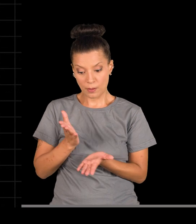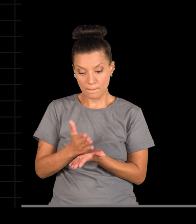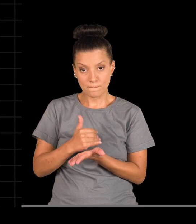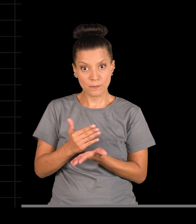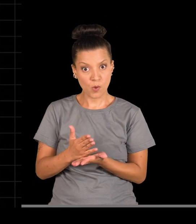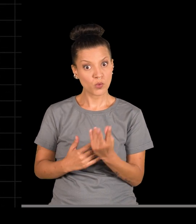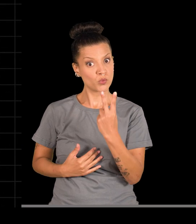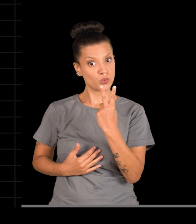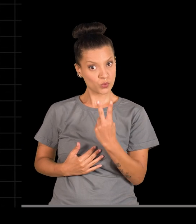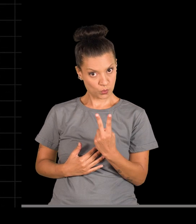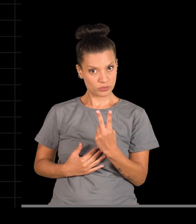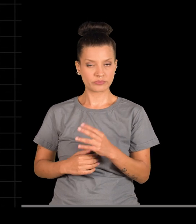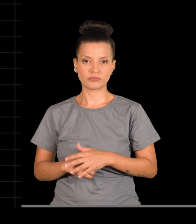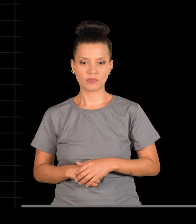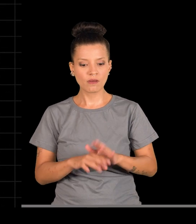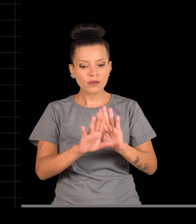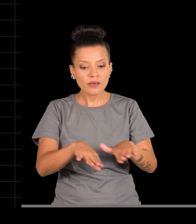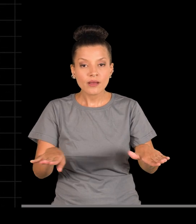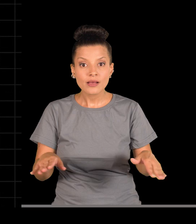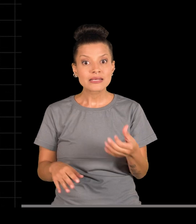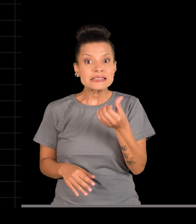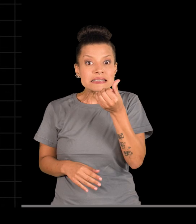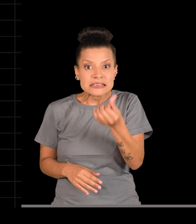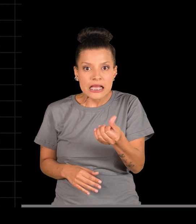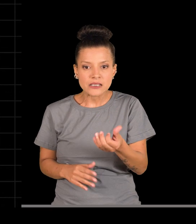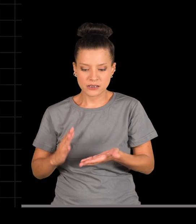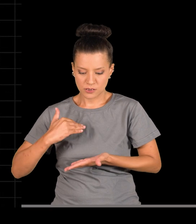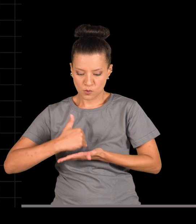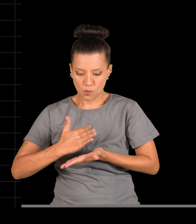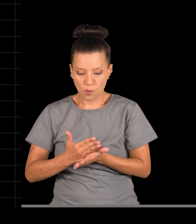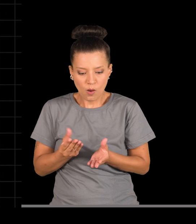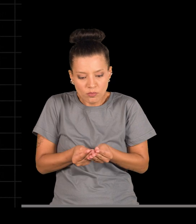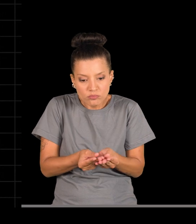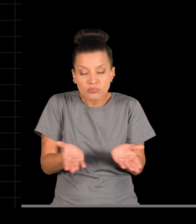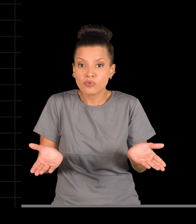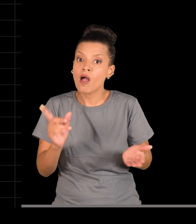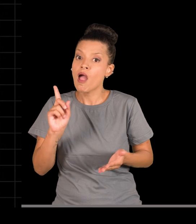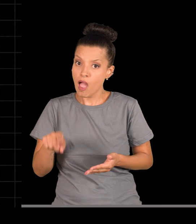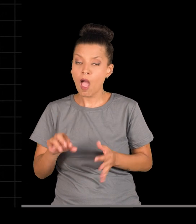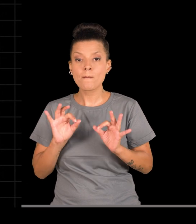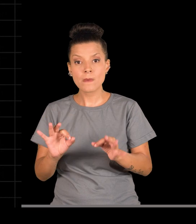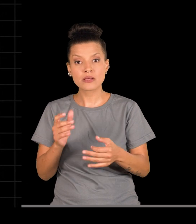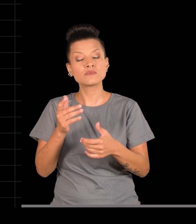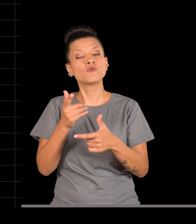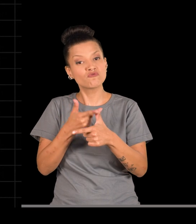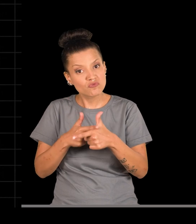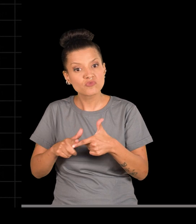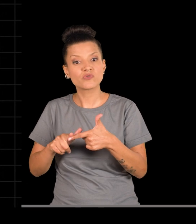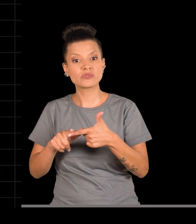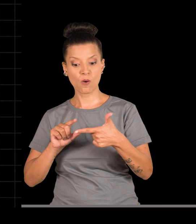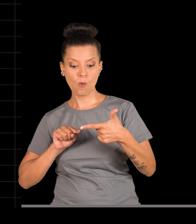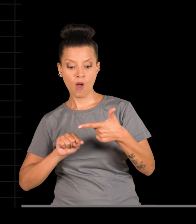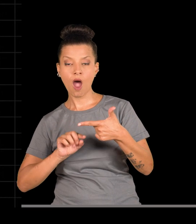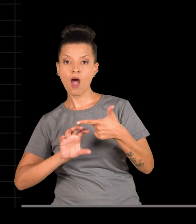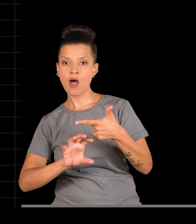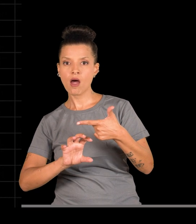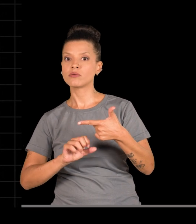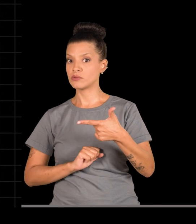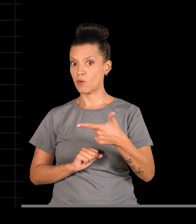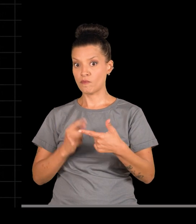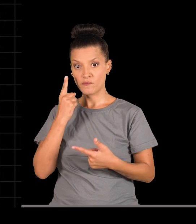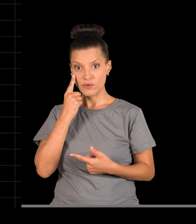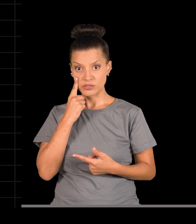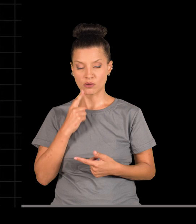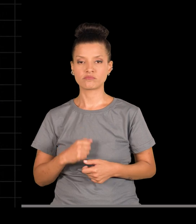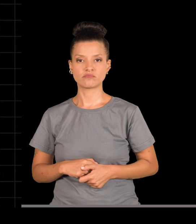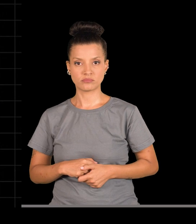simples, que eram 2 bolos que foram divididos para 6 crianças. É um quociente, isso daqui é uma divisão. Então, quanto cada